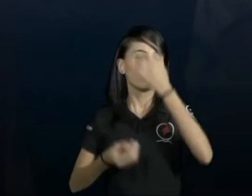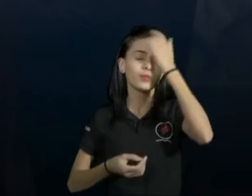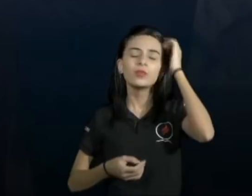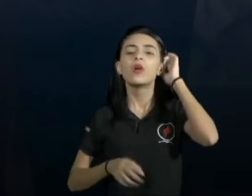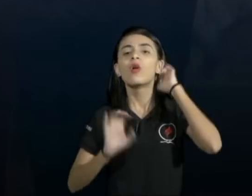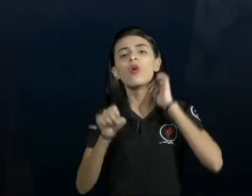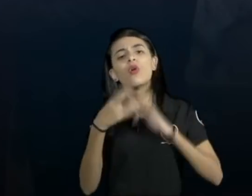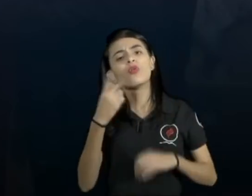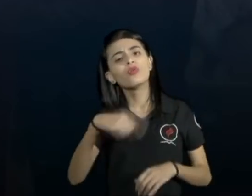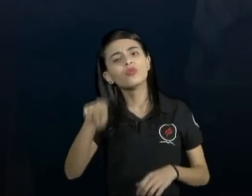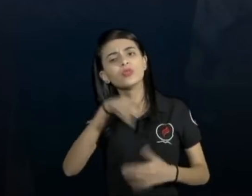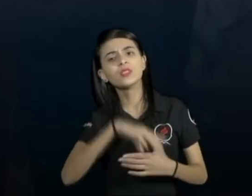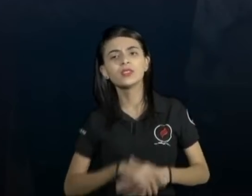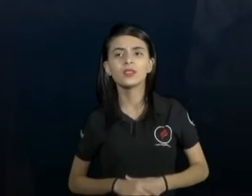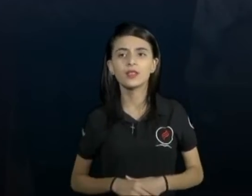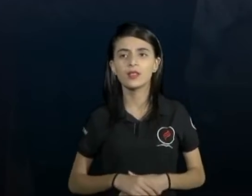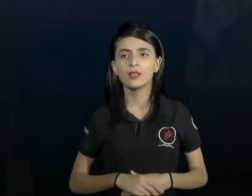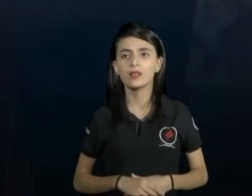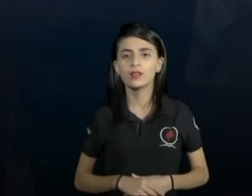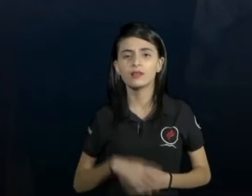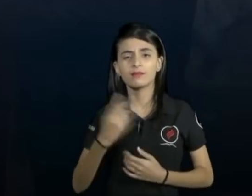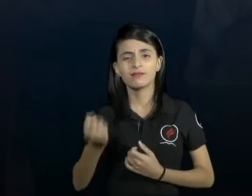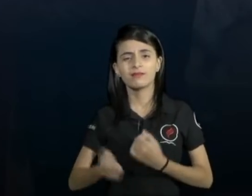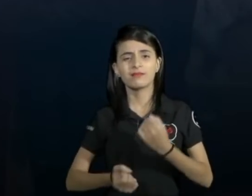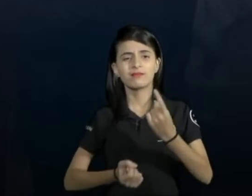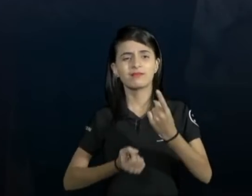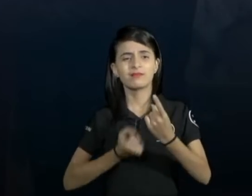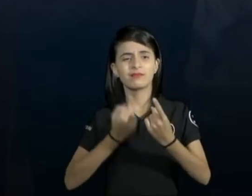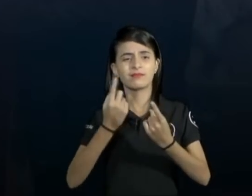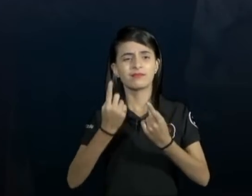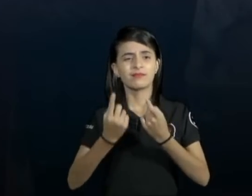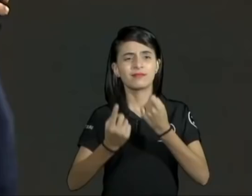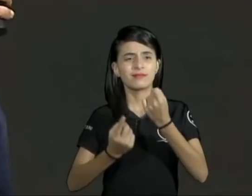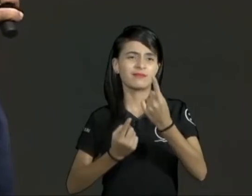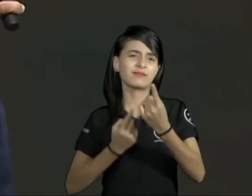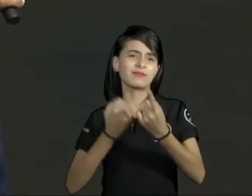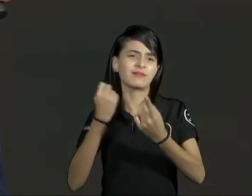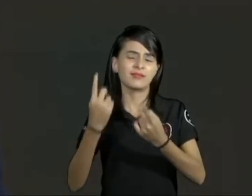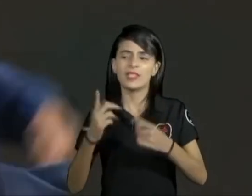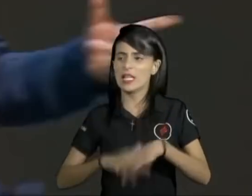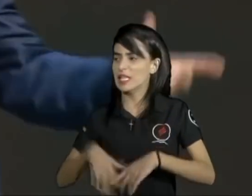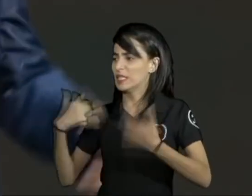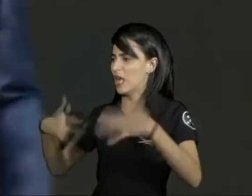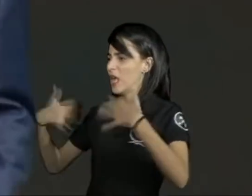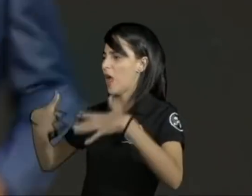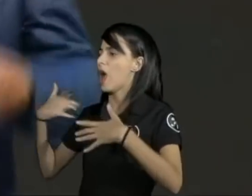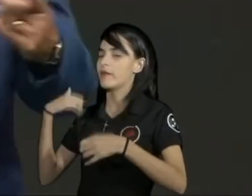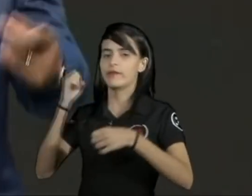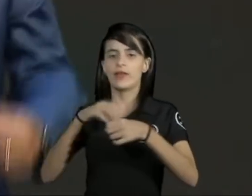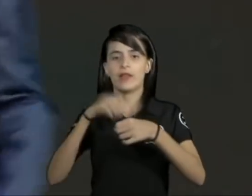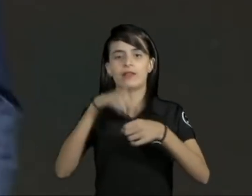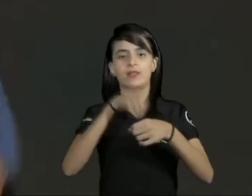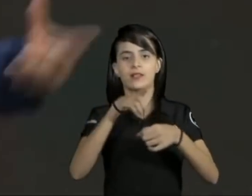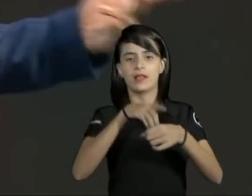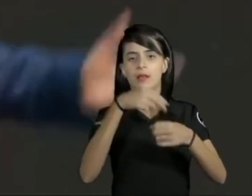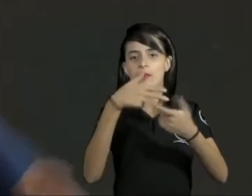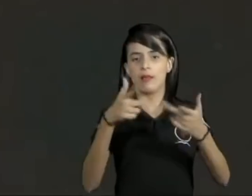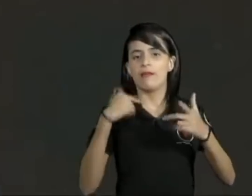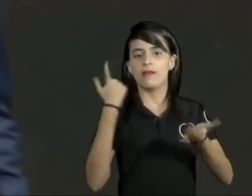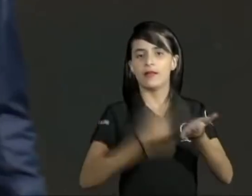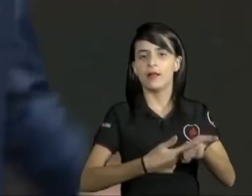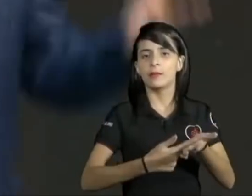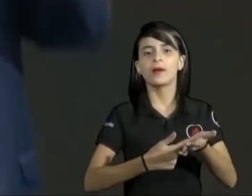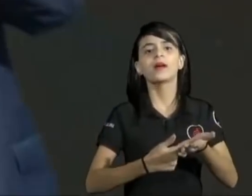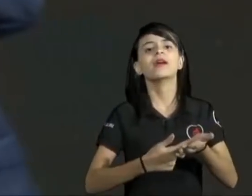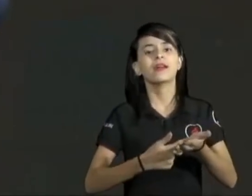ou você é sazonal quando o pau tá quebrando aí você da oferta você dá dízimo